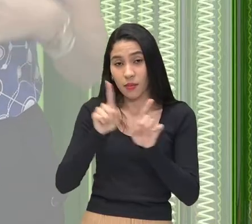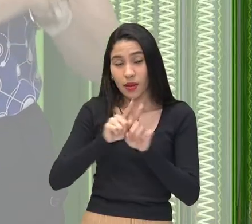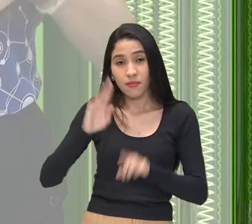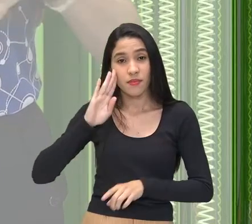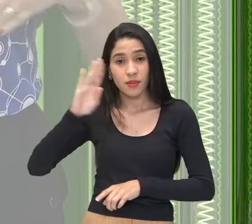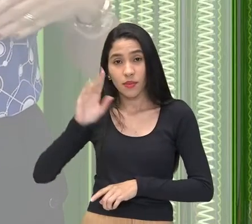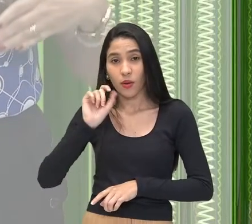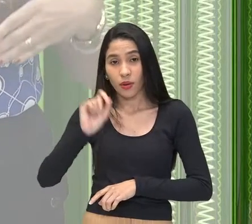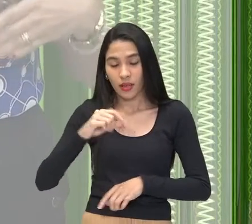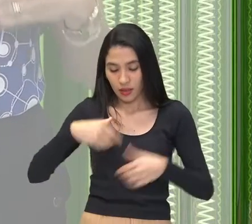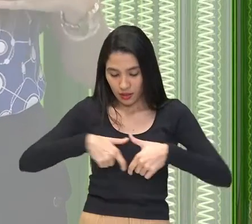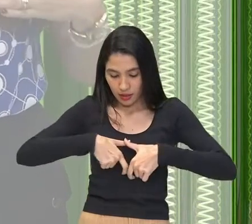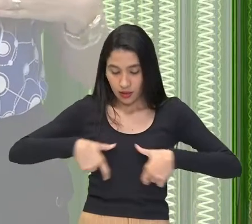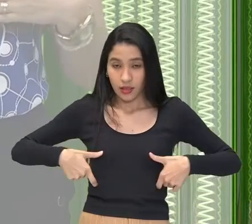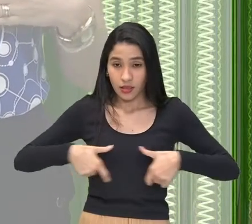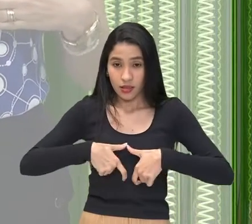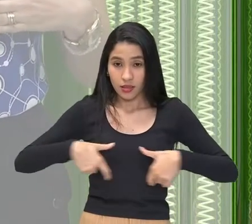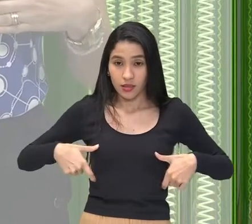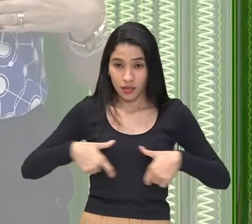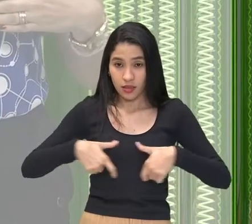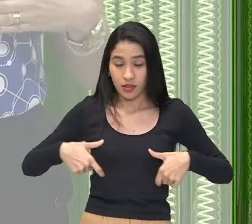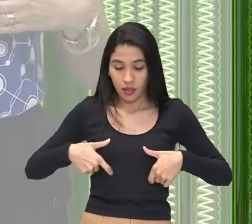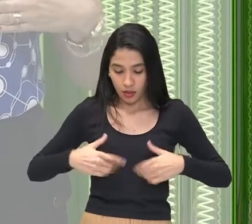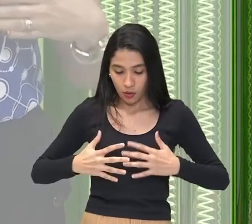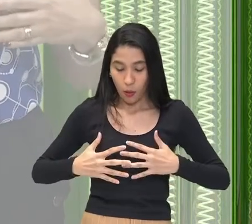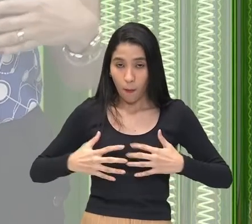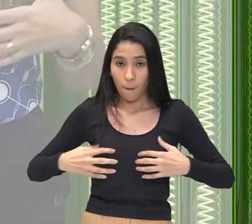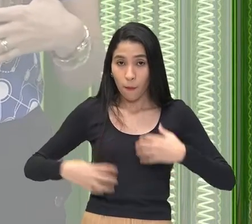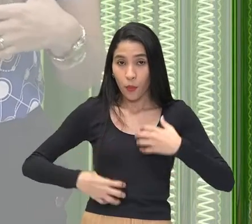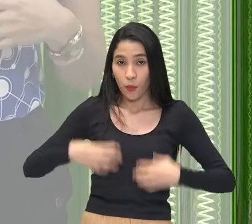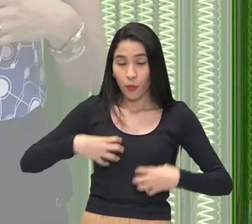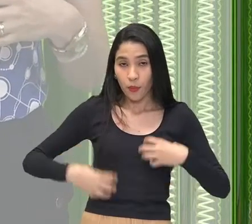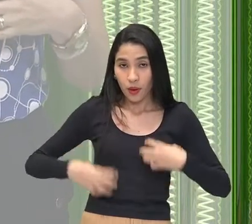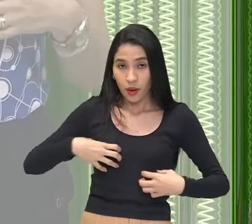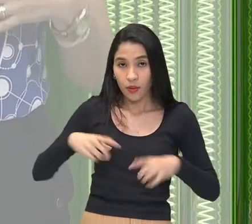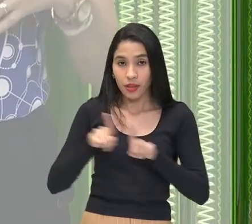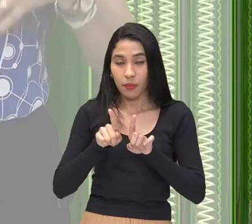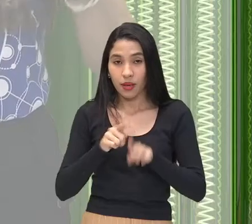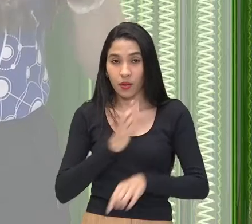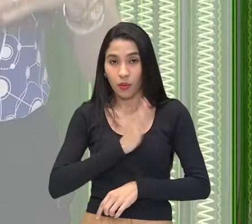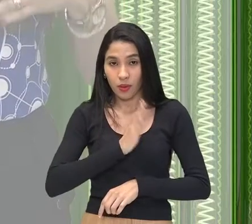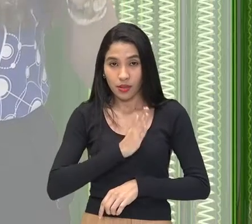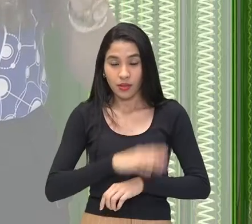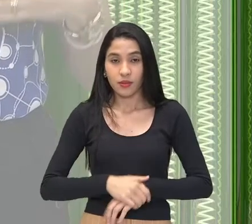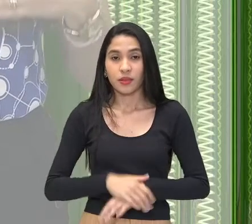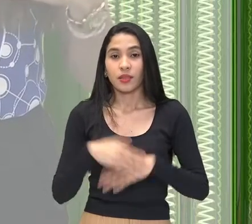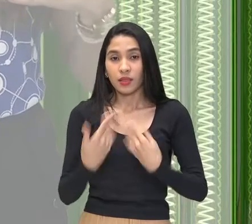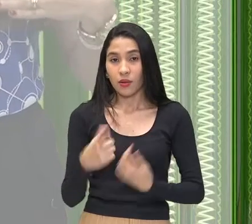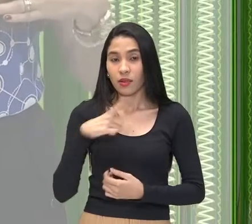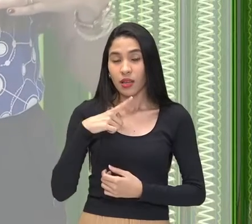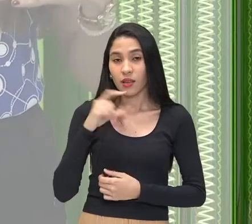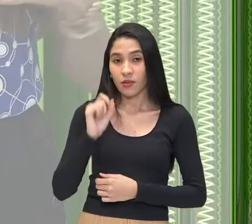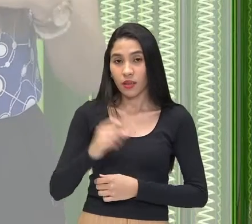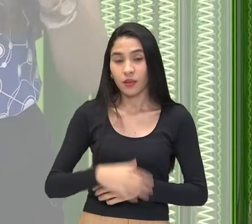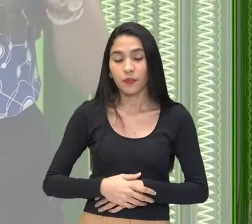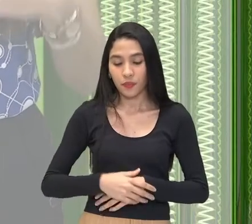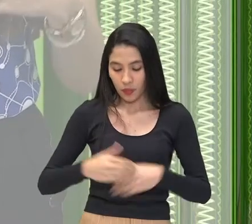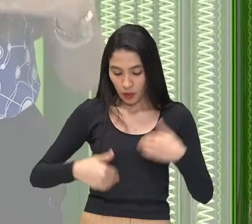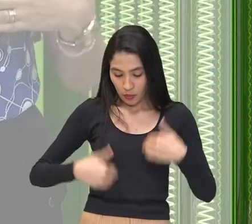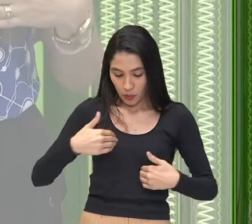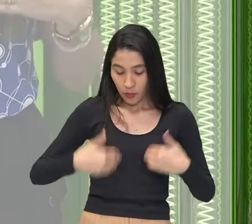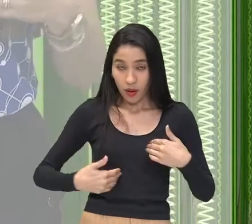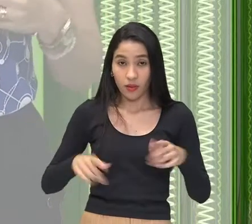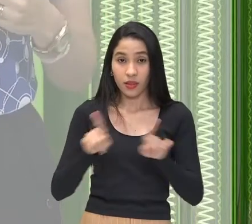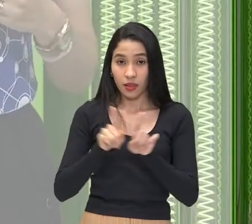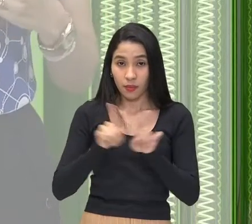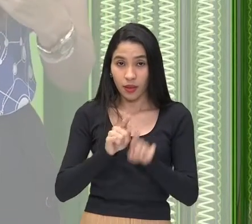principalmente aqui nessa região o pulmão, os pulmões e o coração, certo? Então, nós temos aqui os pulmões e nós